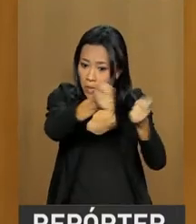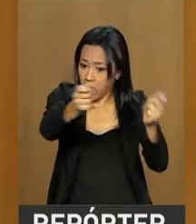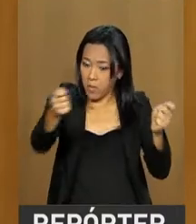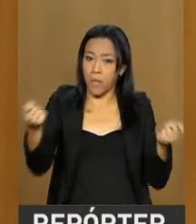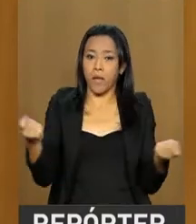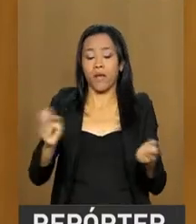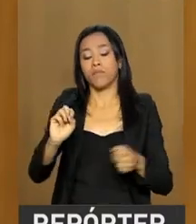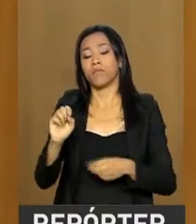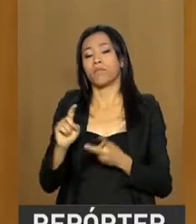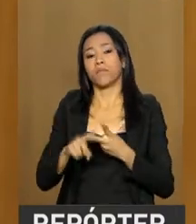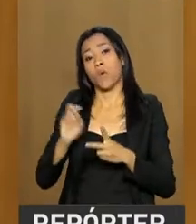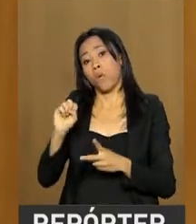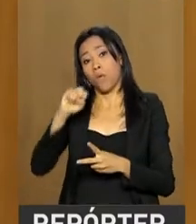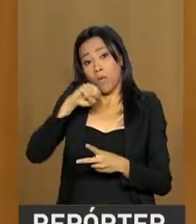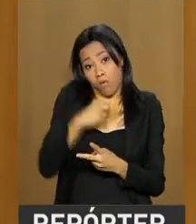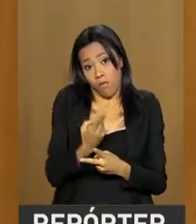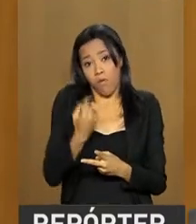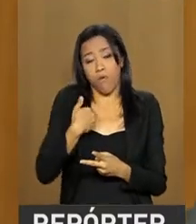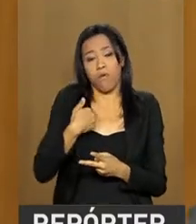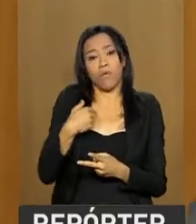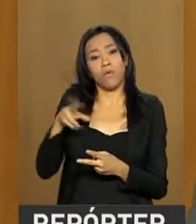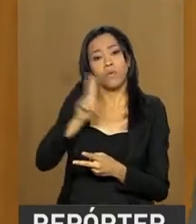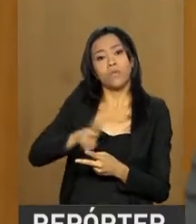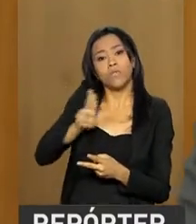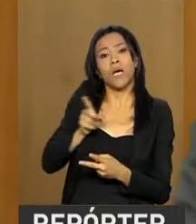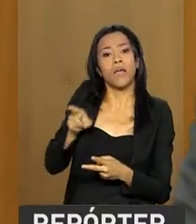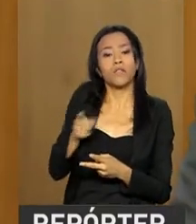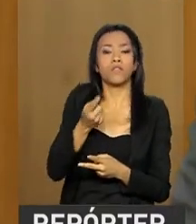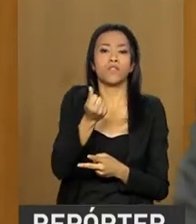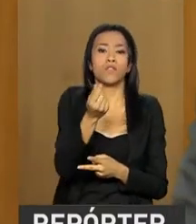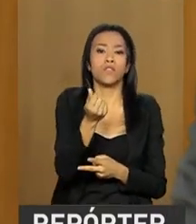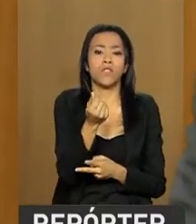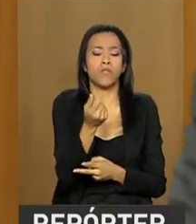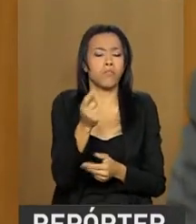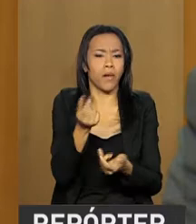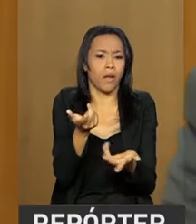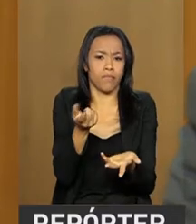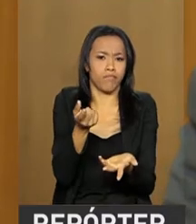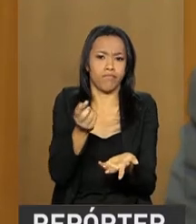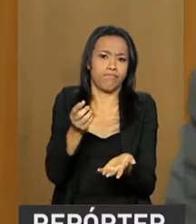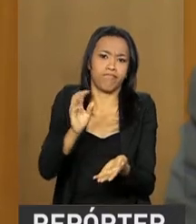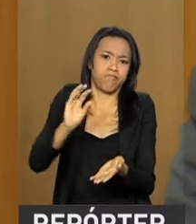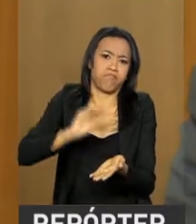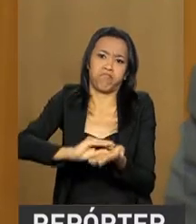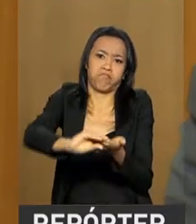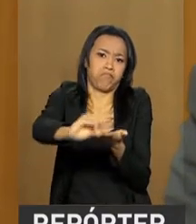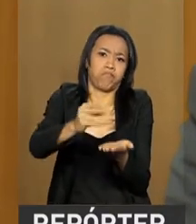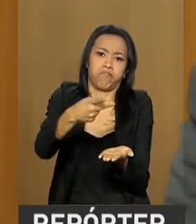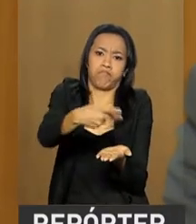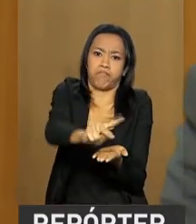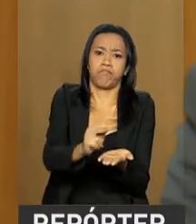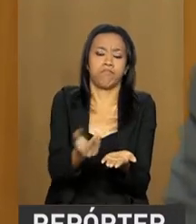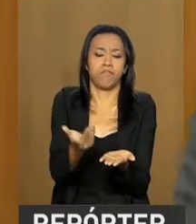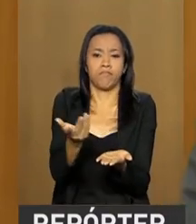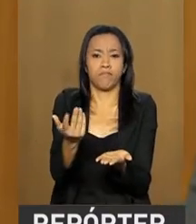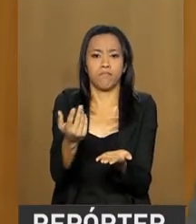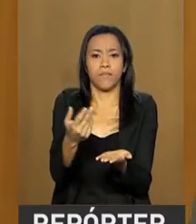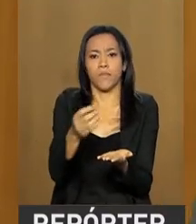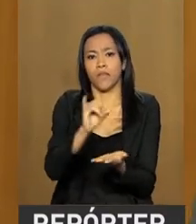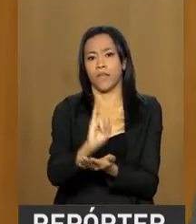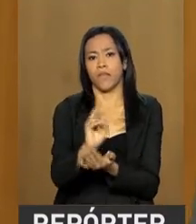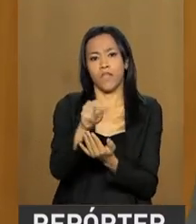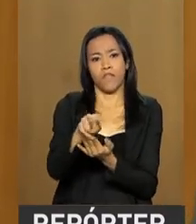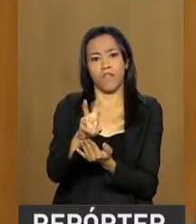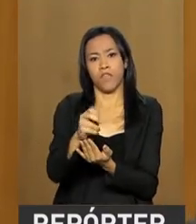mercado ou utilizou desse dinheiro para fazer investimentos fazer investimentos e